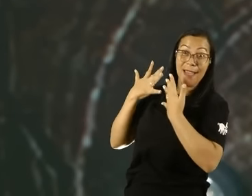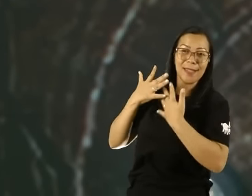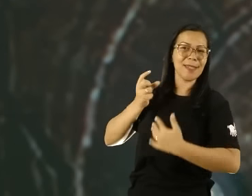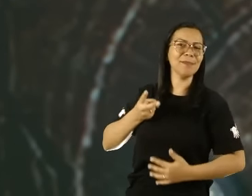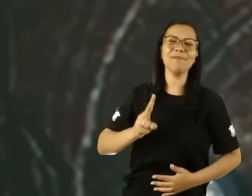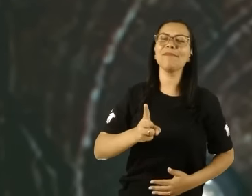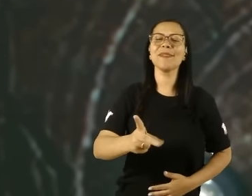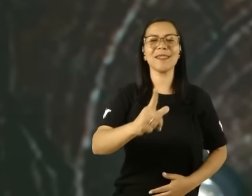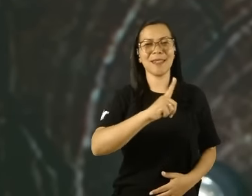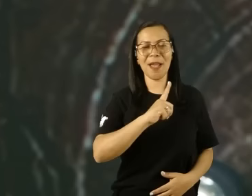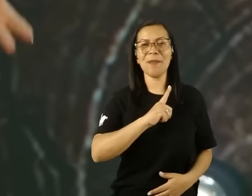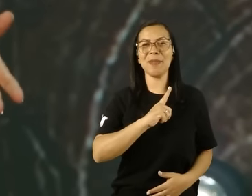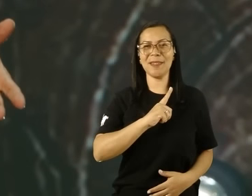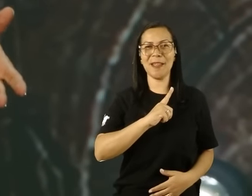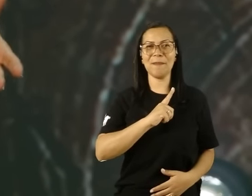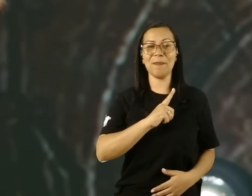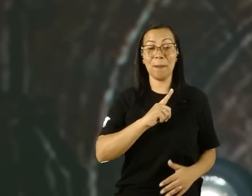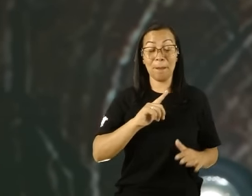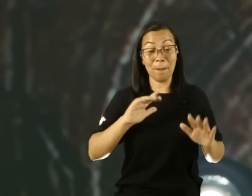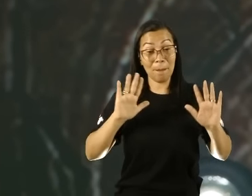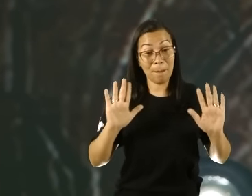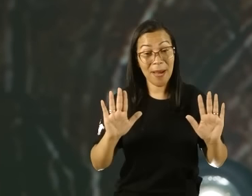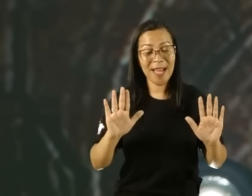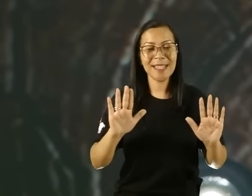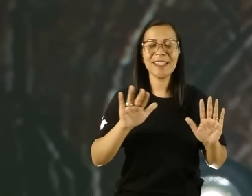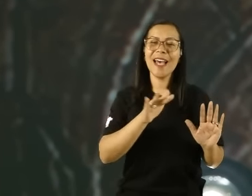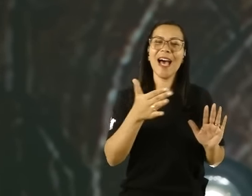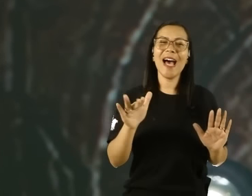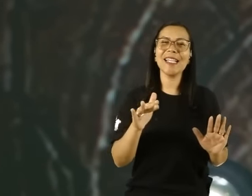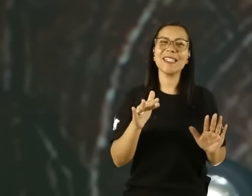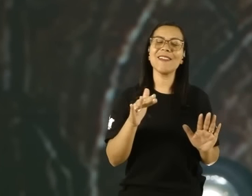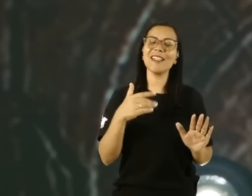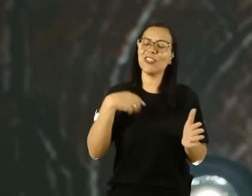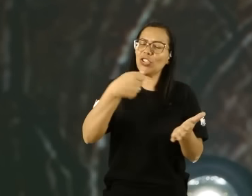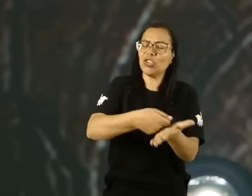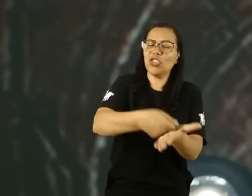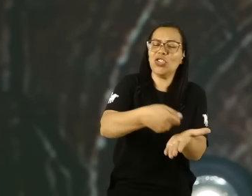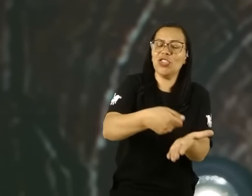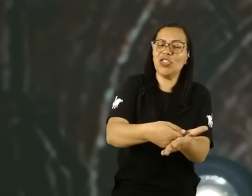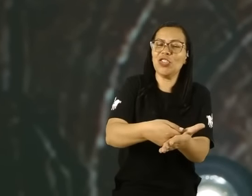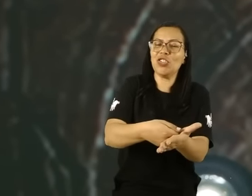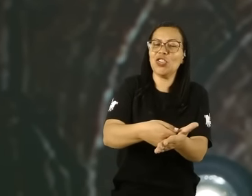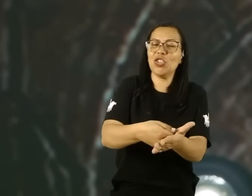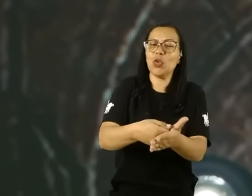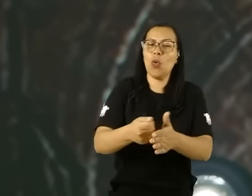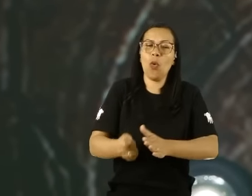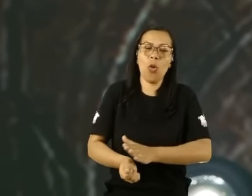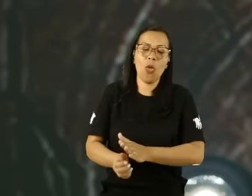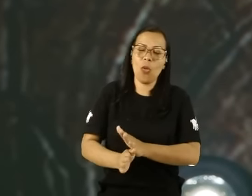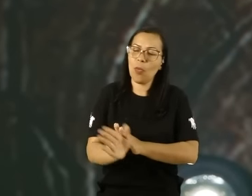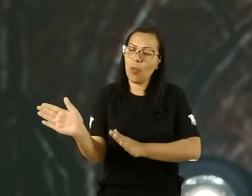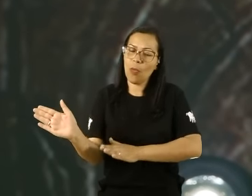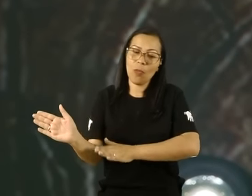você faz debaixo de uma palavra, aquilo que você empurra, empurra e não dá certo, começa a fluir. Se você